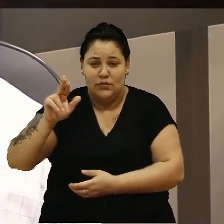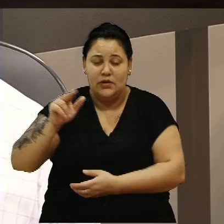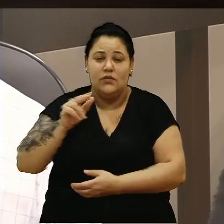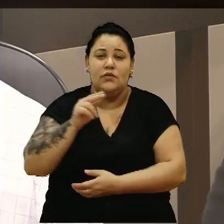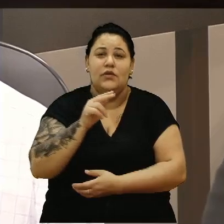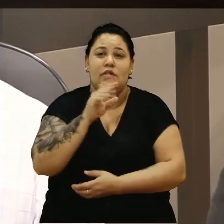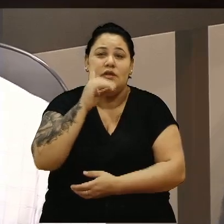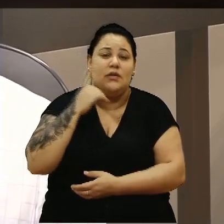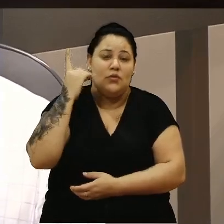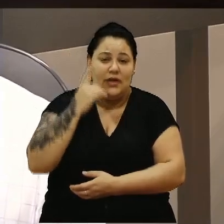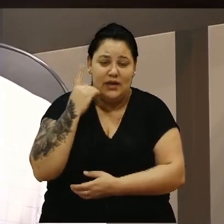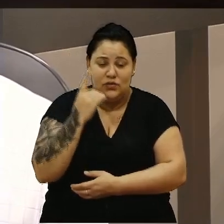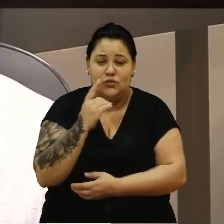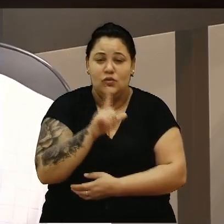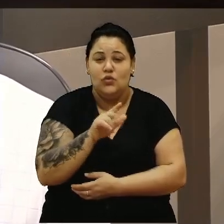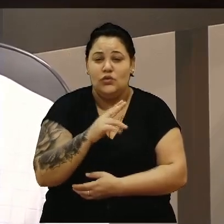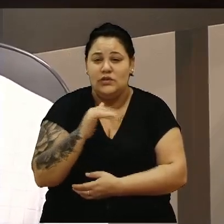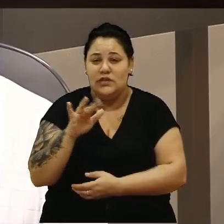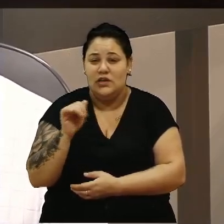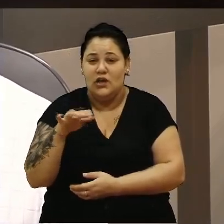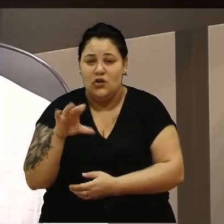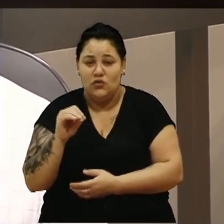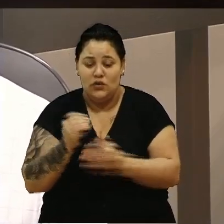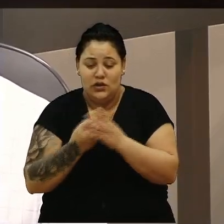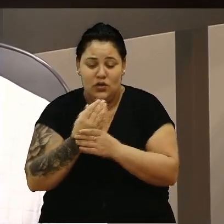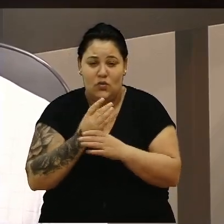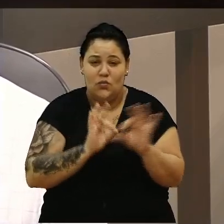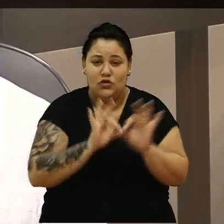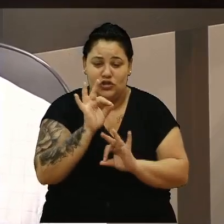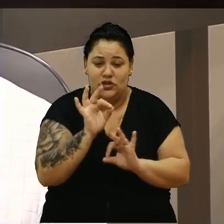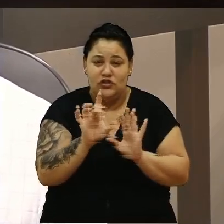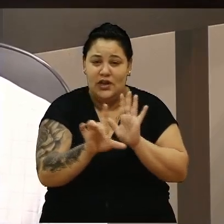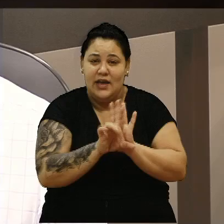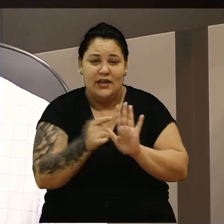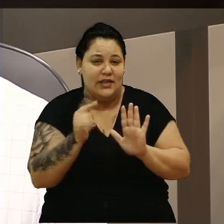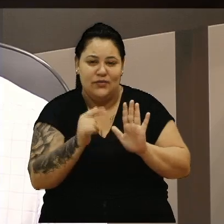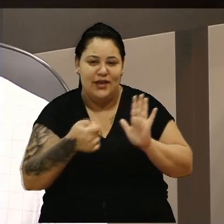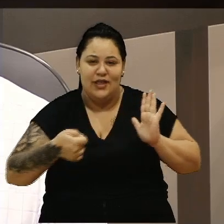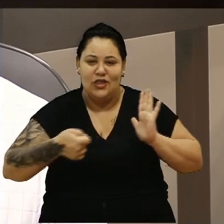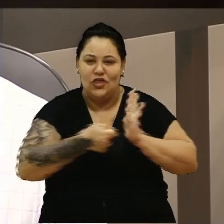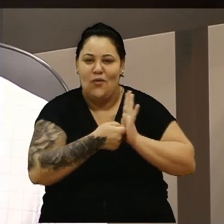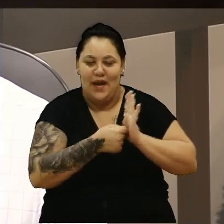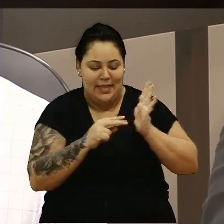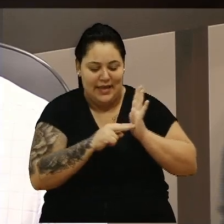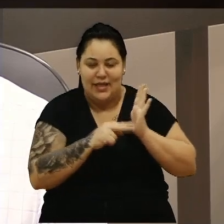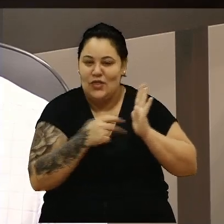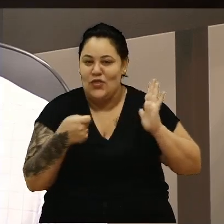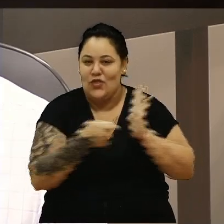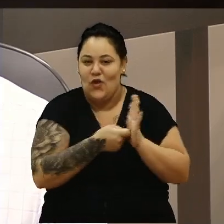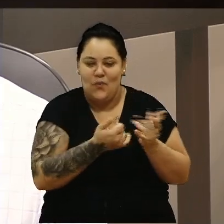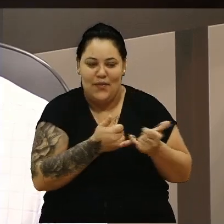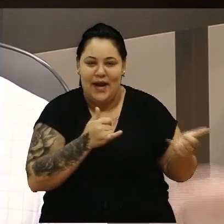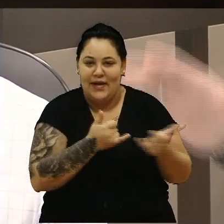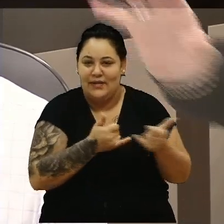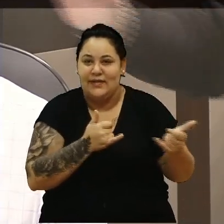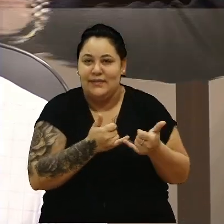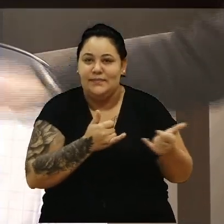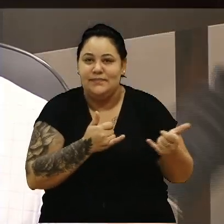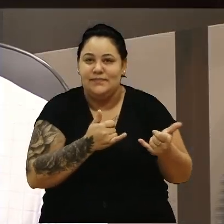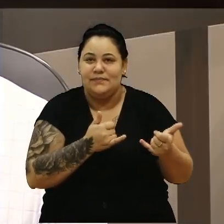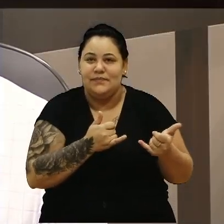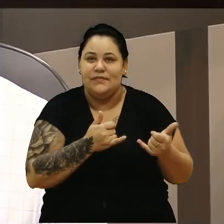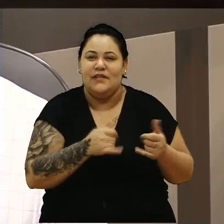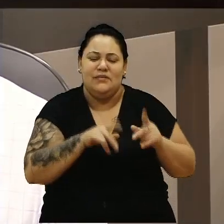Luciano Zucco, ele fez um projeto de lei para não ter tomadas nos presídios aqui, né? Então, ele teve esse projeto, estava meio que para passar, o pessoal foi para